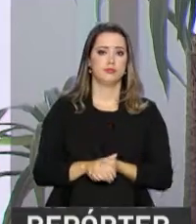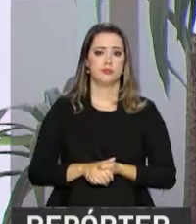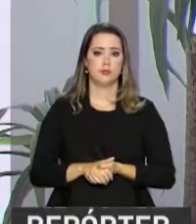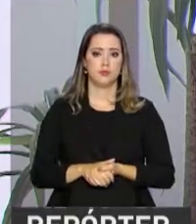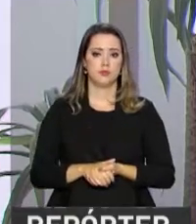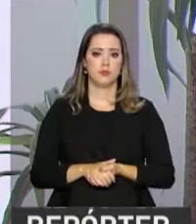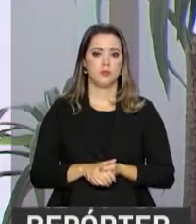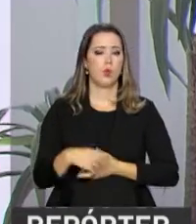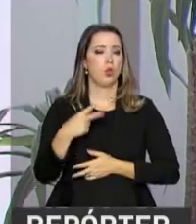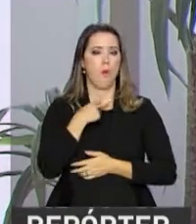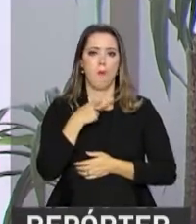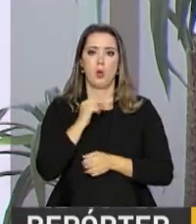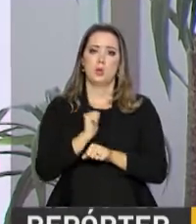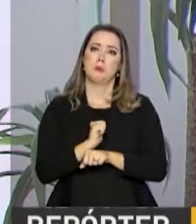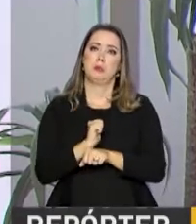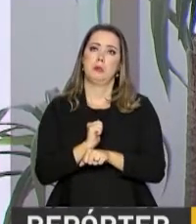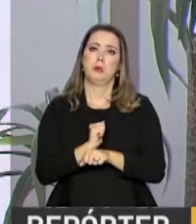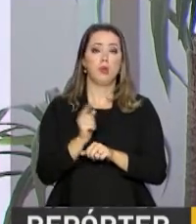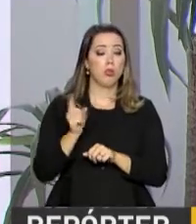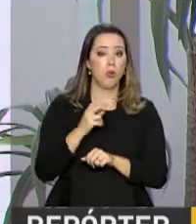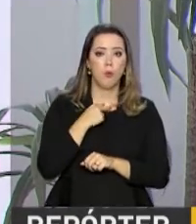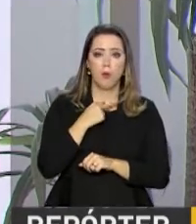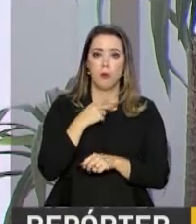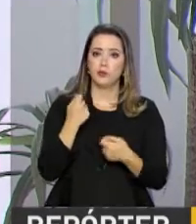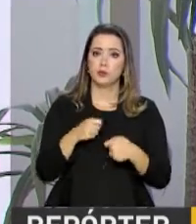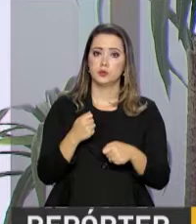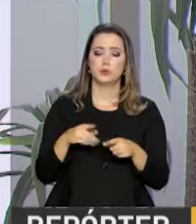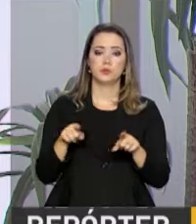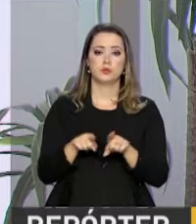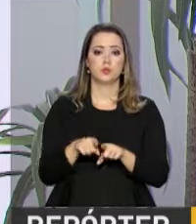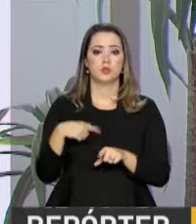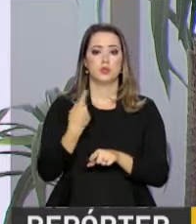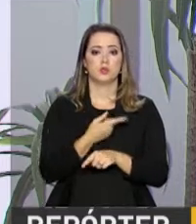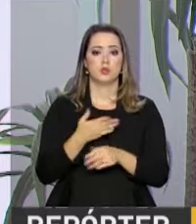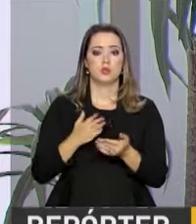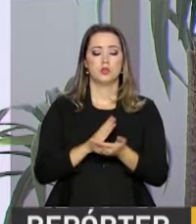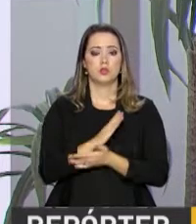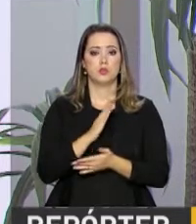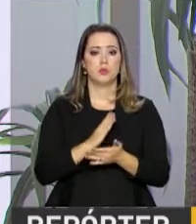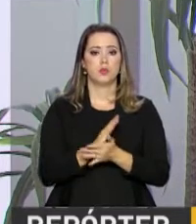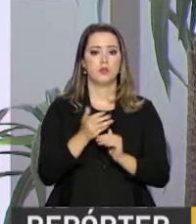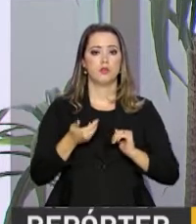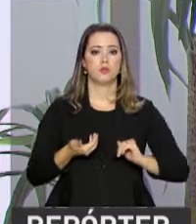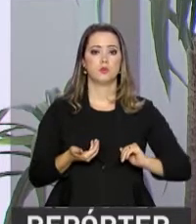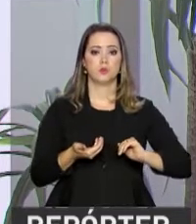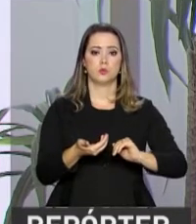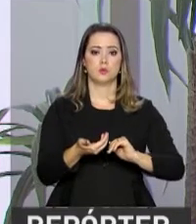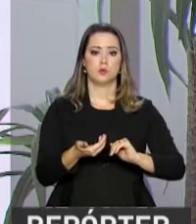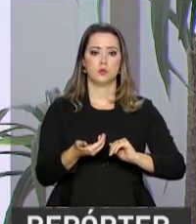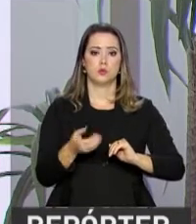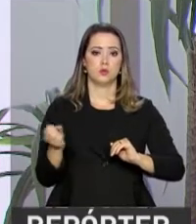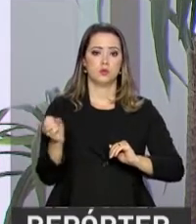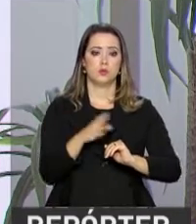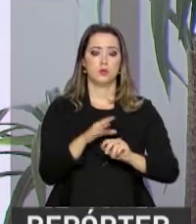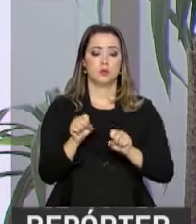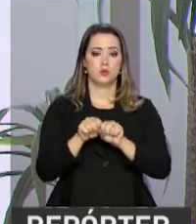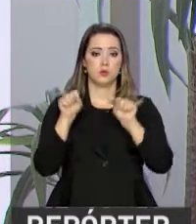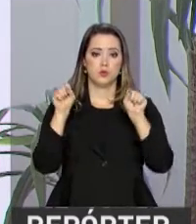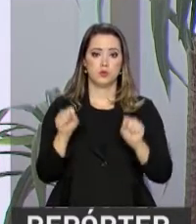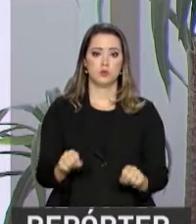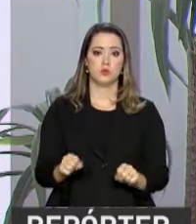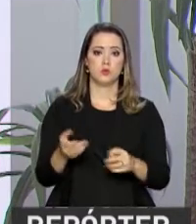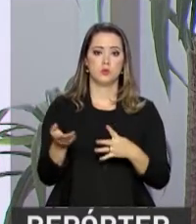Não deixe de fazer, até porque pode ser que a gente aprove no Congresso Nacional um novo sistema